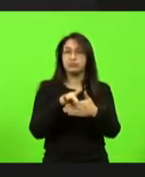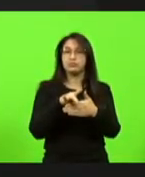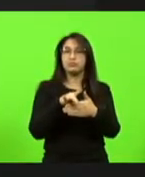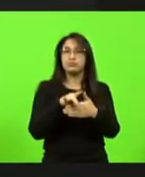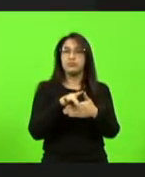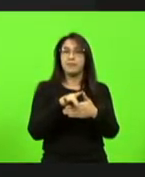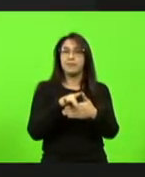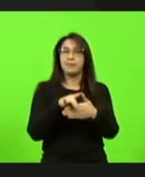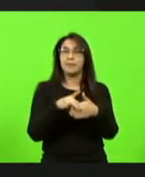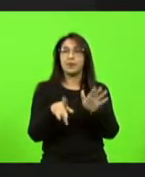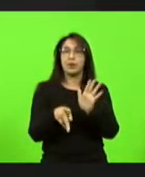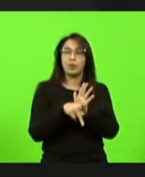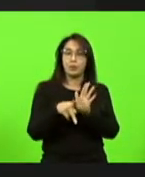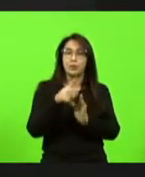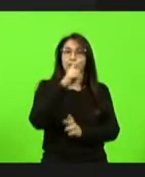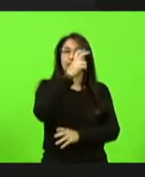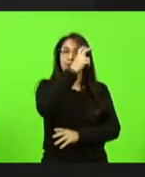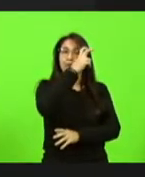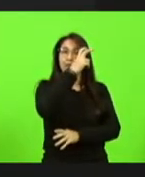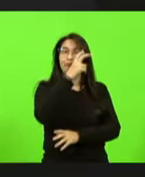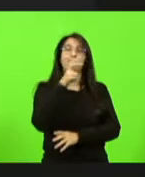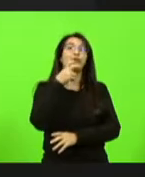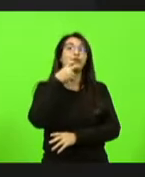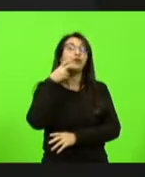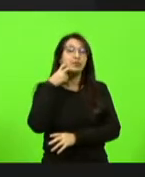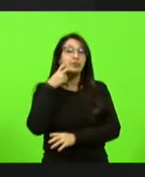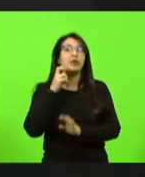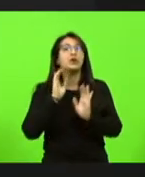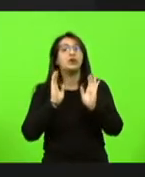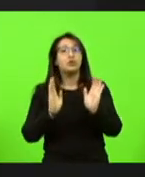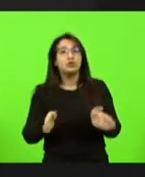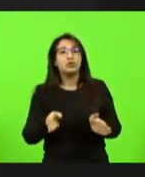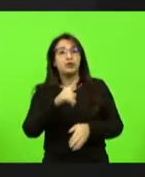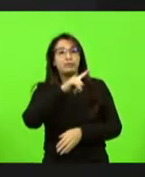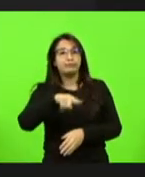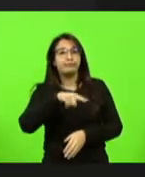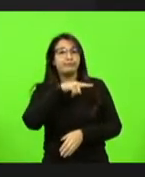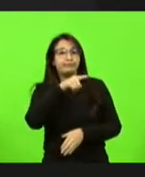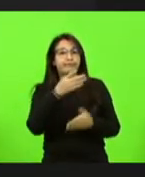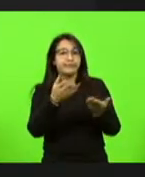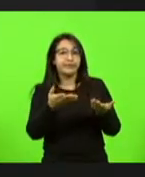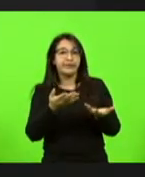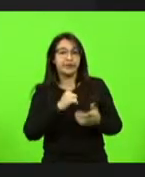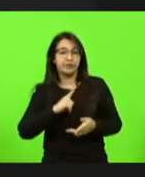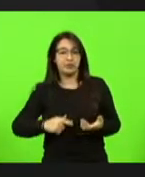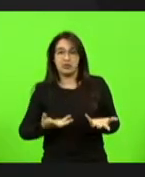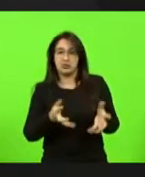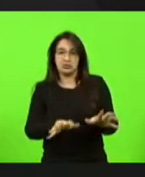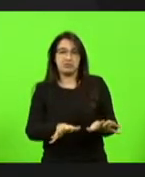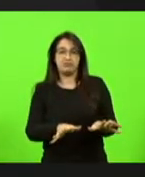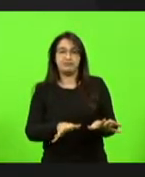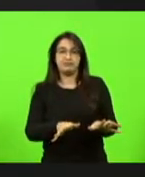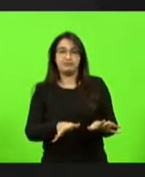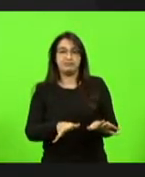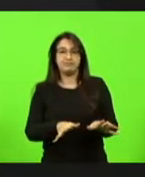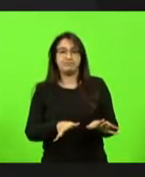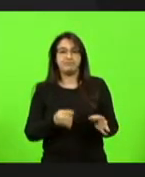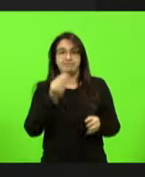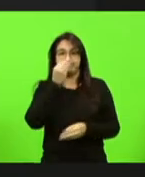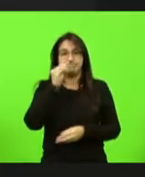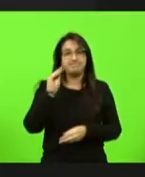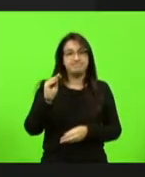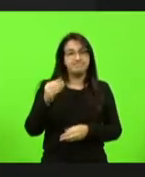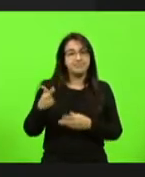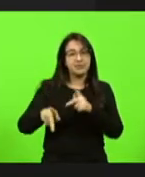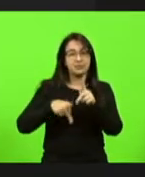pelo deputado Vampiro, foi vetado pelo governador, que virou as costas para a população catarinense em relação aos